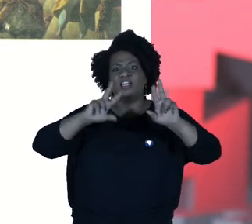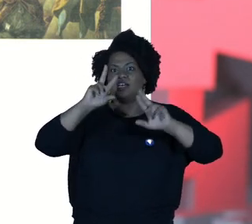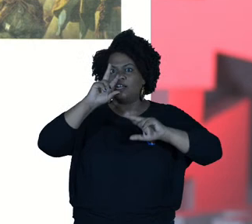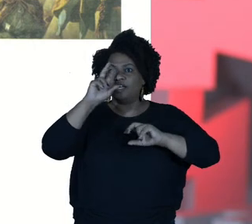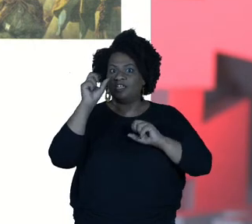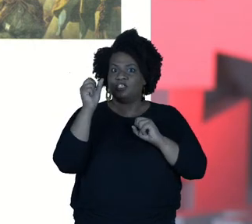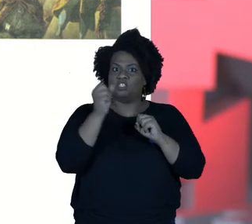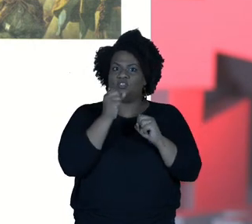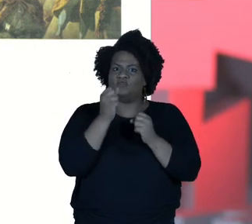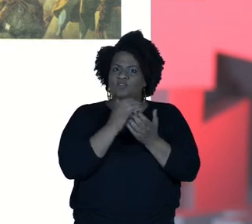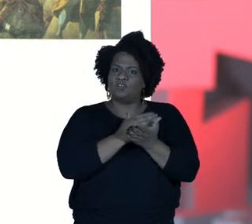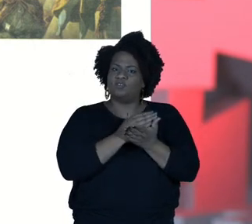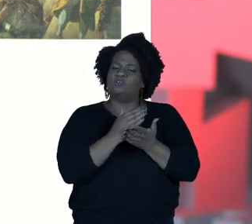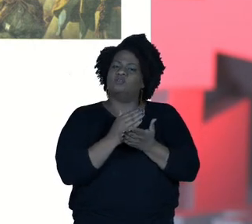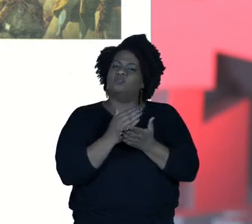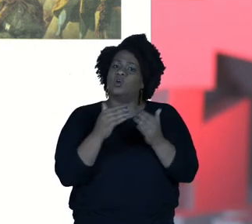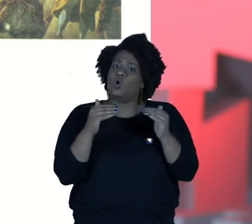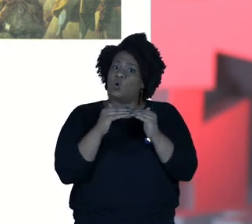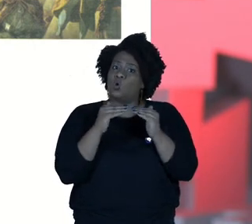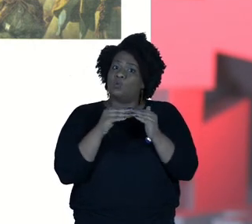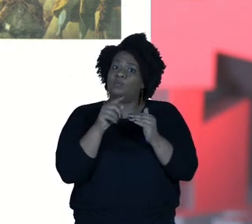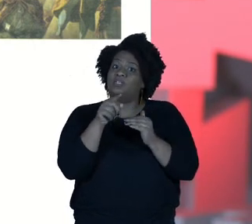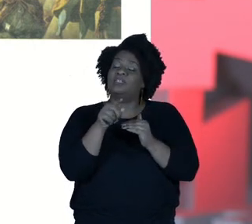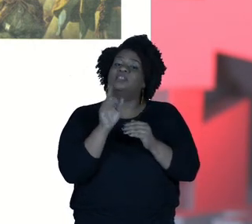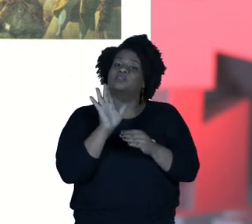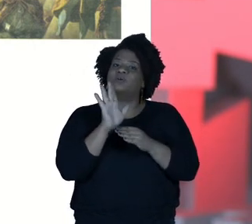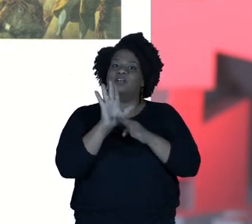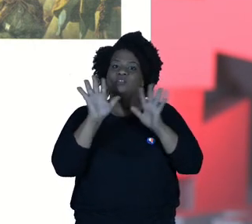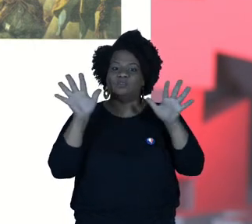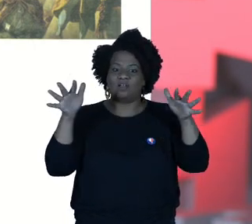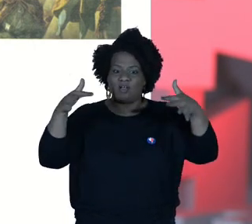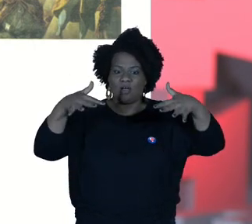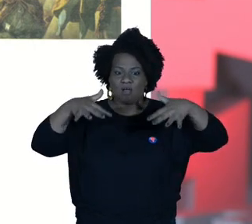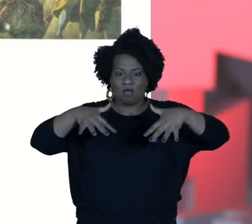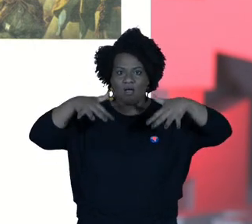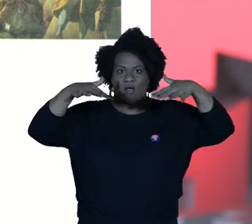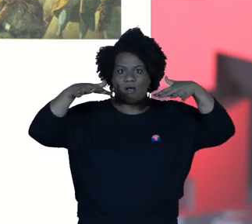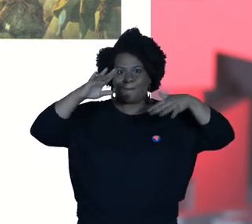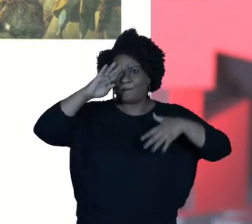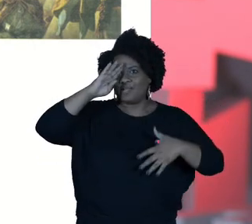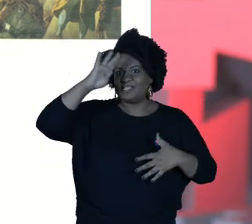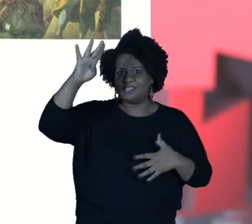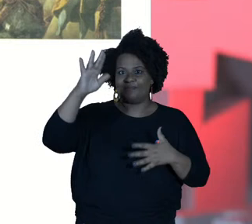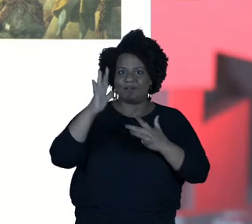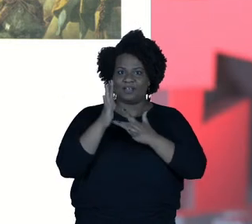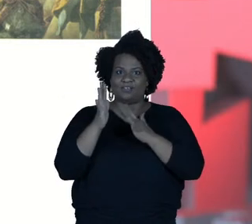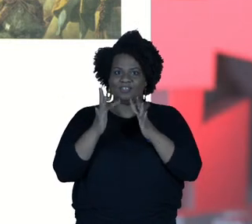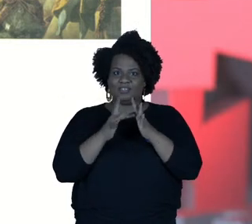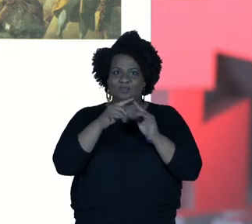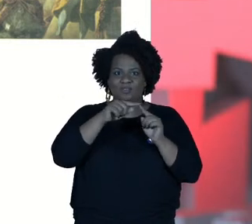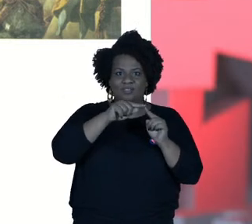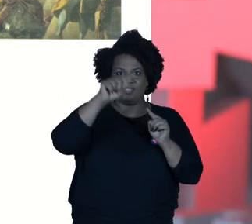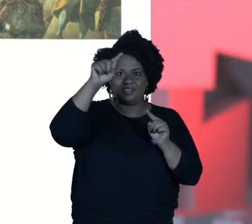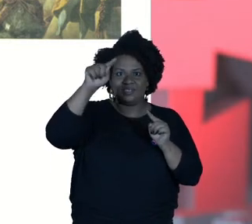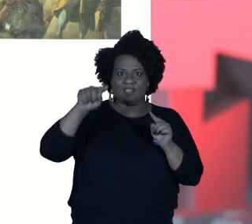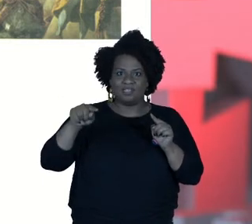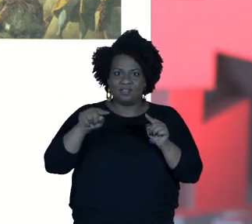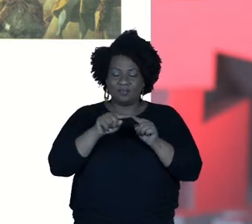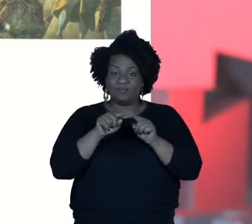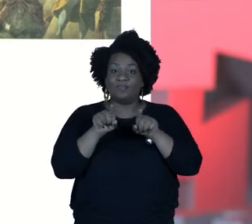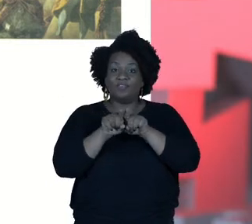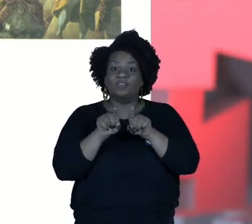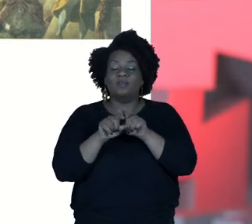cores primárias. Tudo isso ajuda a destacar a imagem de Jesus, a triangulação e as cores, o contraste de